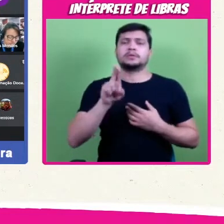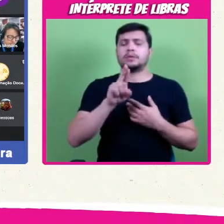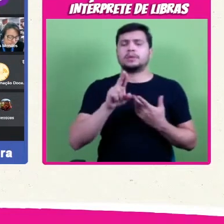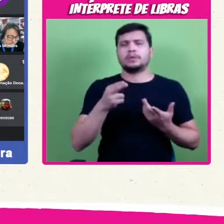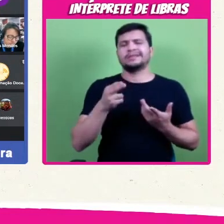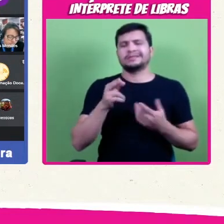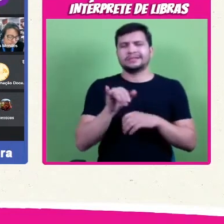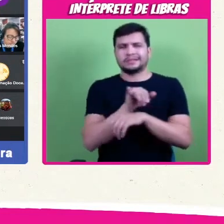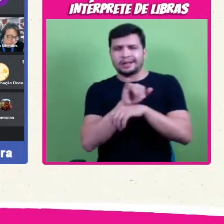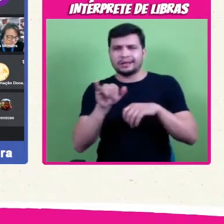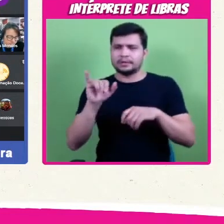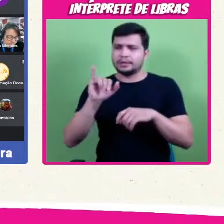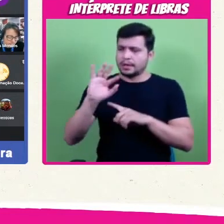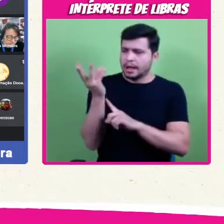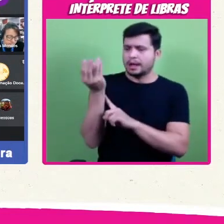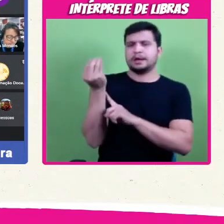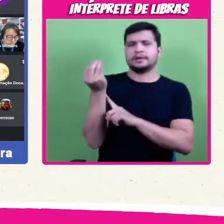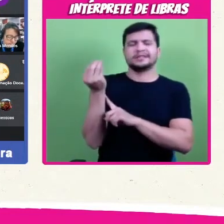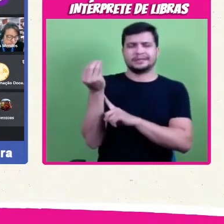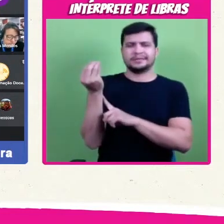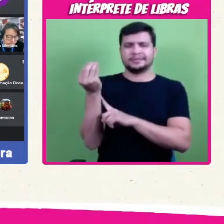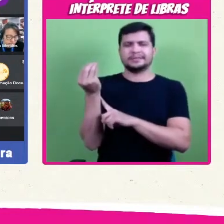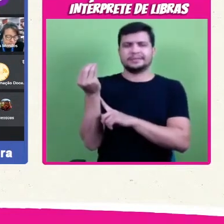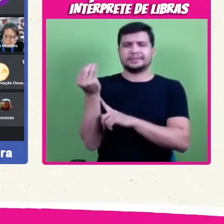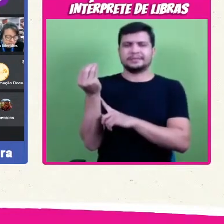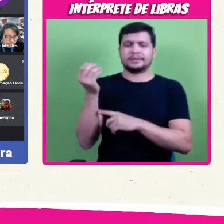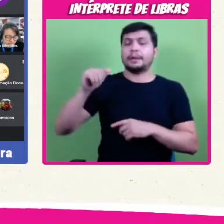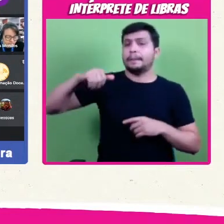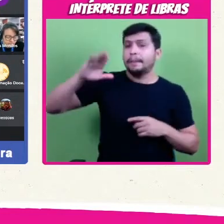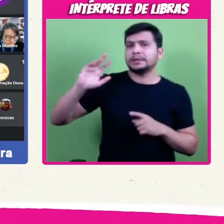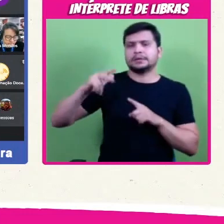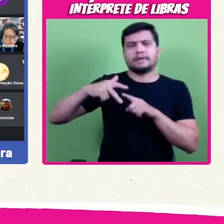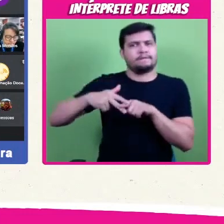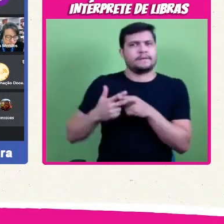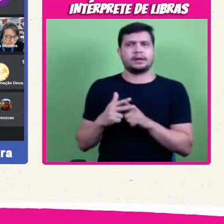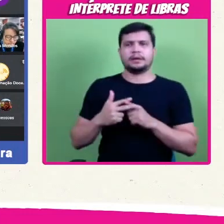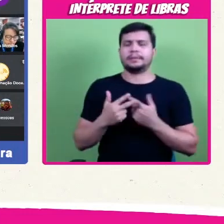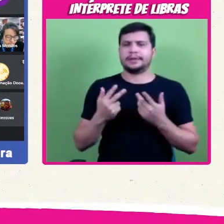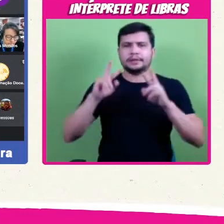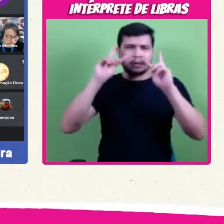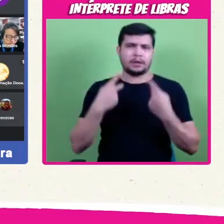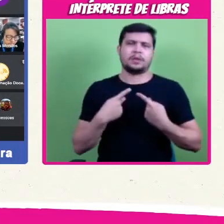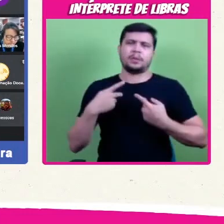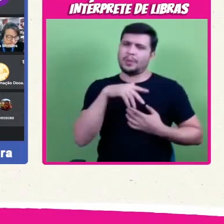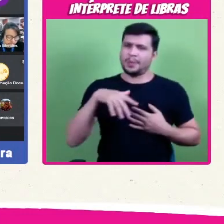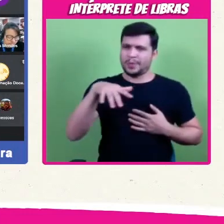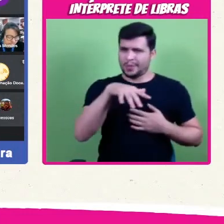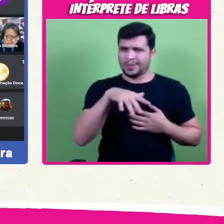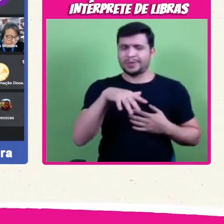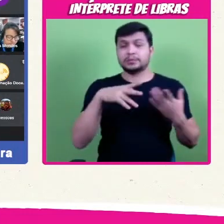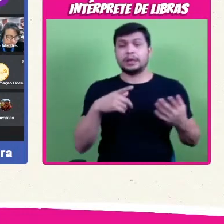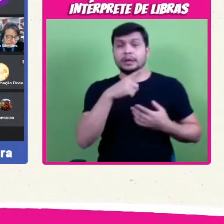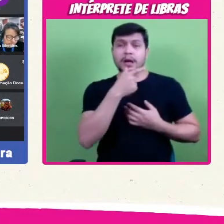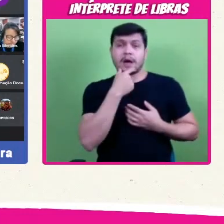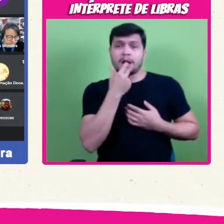é, a cultura, é uma das nossas maiores ferramentas de resistência. E ele fala que tempos são esses que